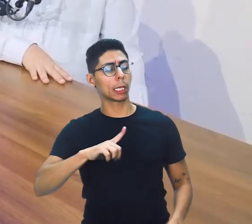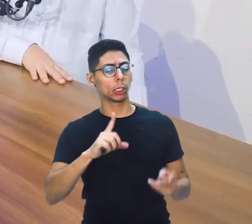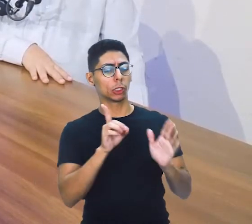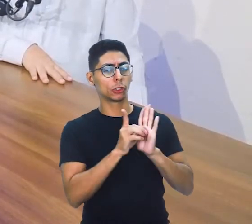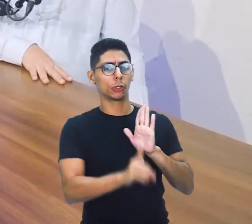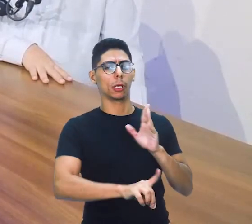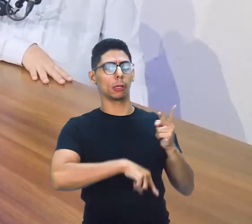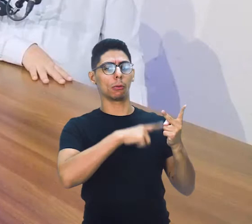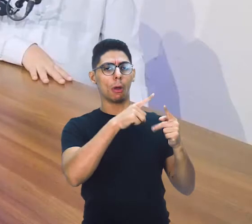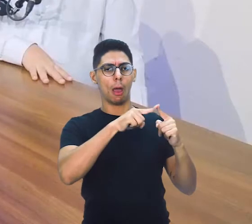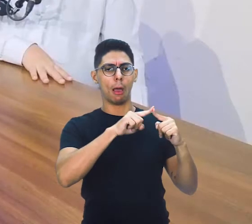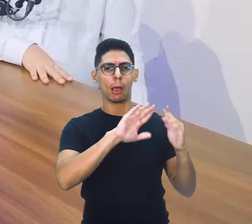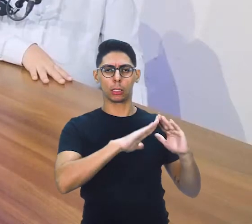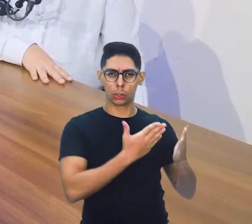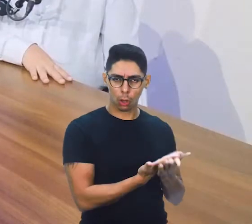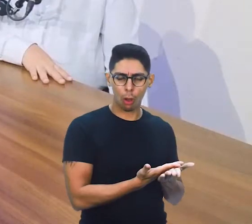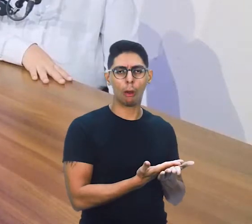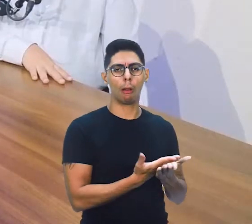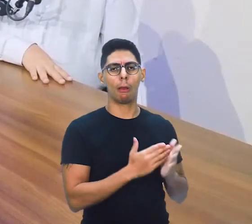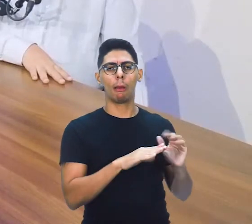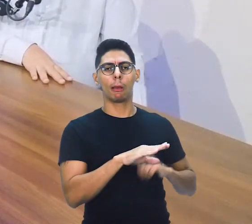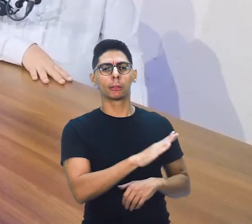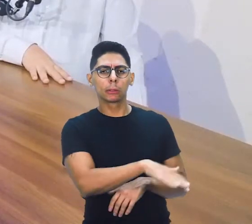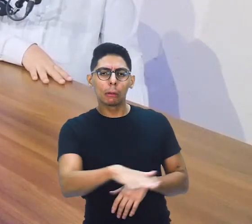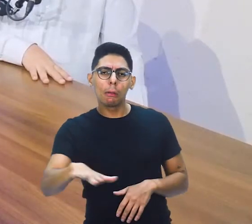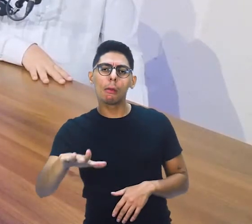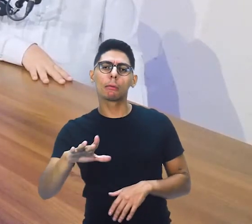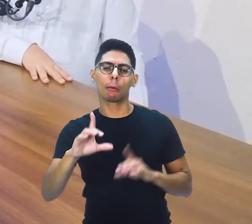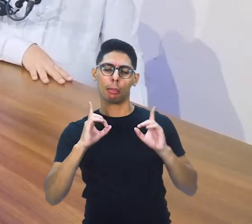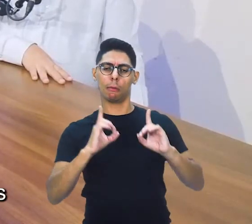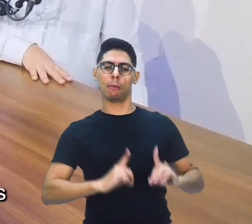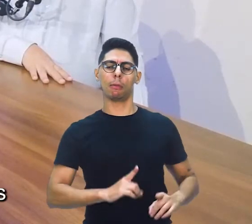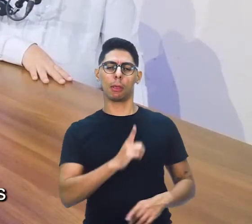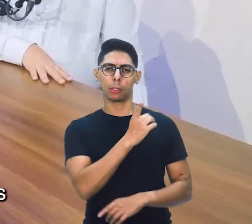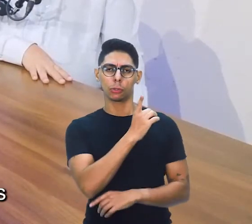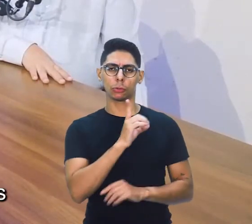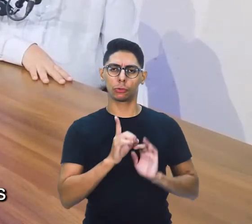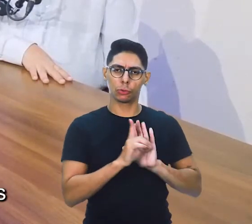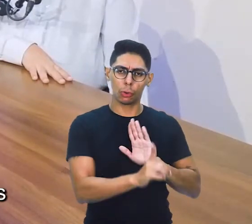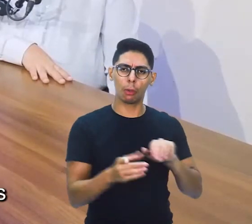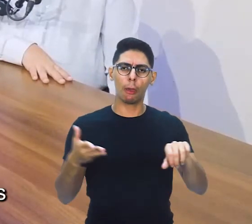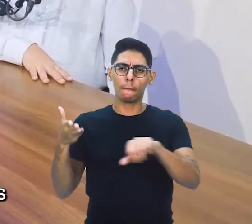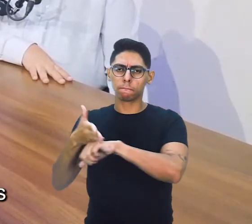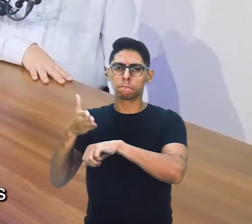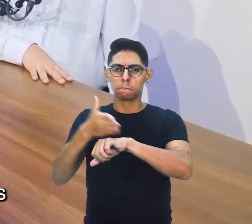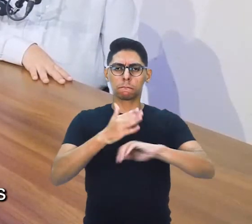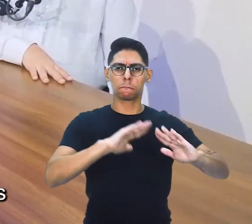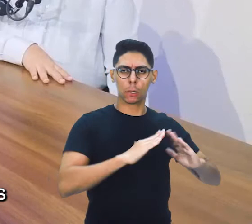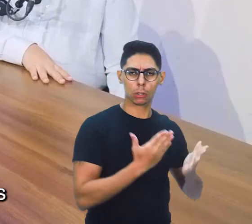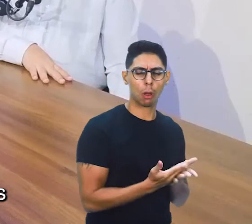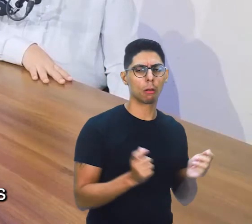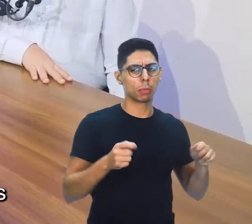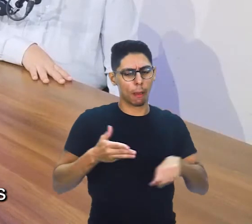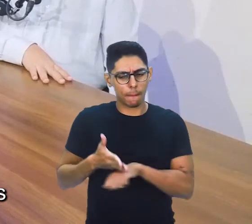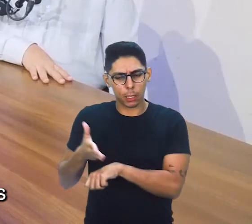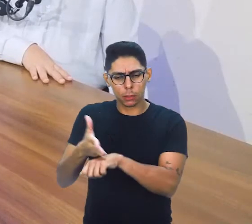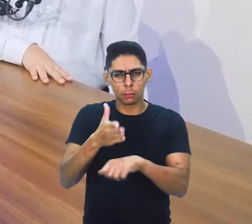escola, que as crianças com deficiência têm o direito a ir à escola, a participar, a estar